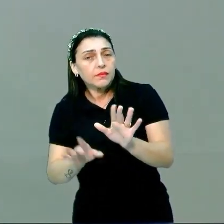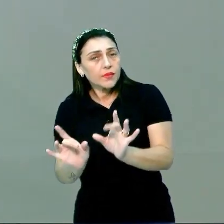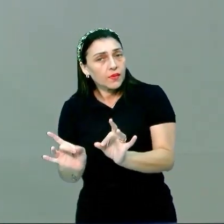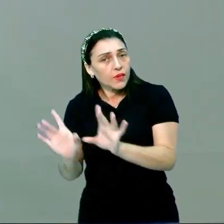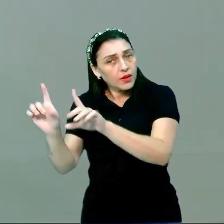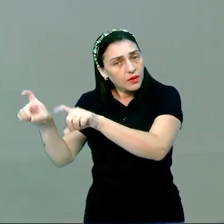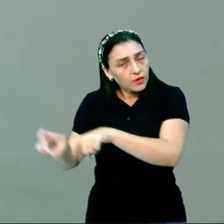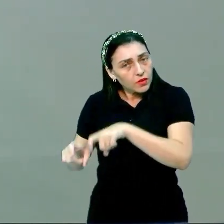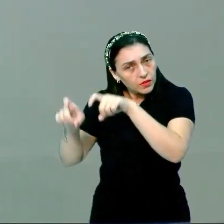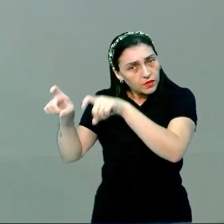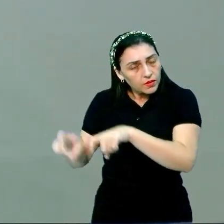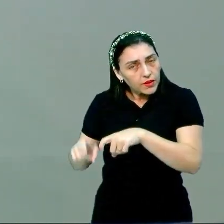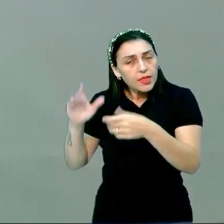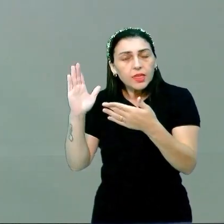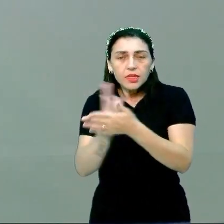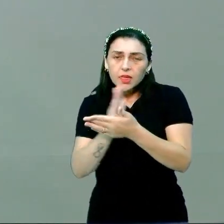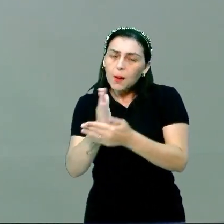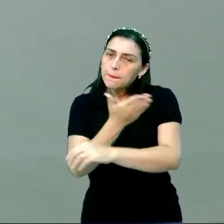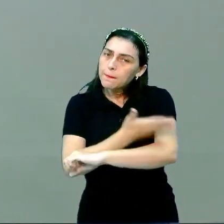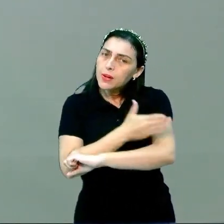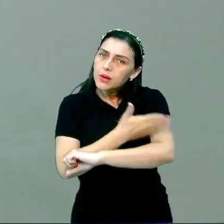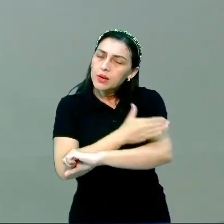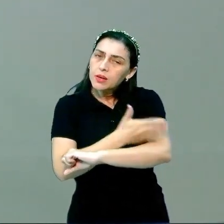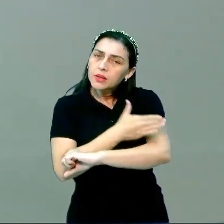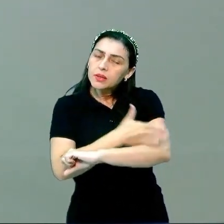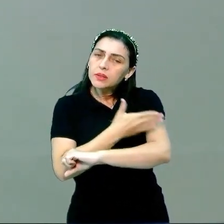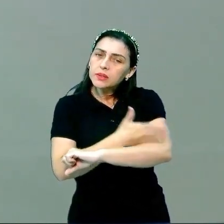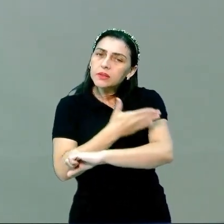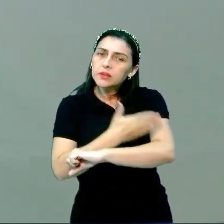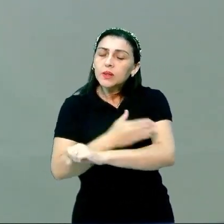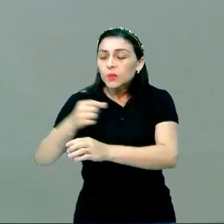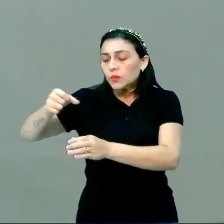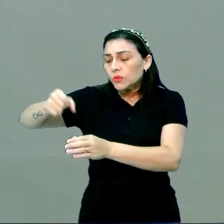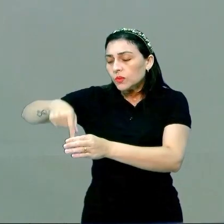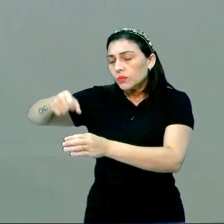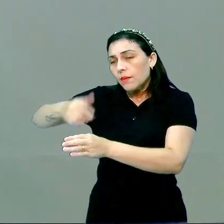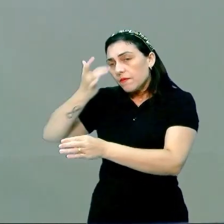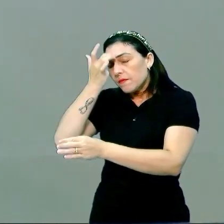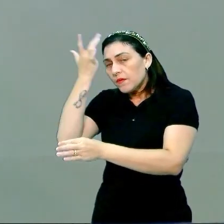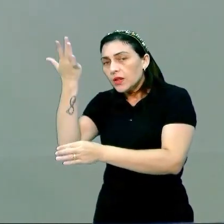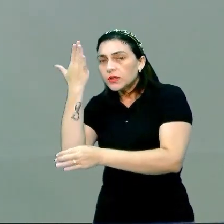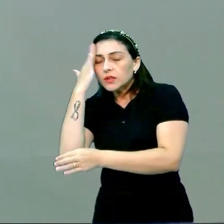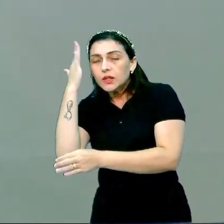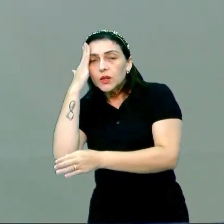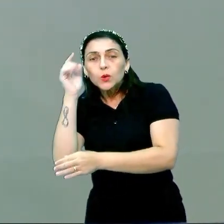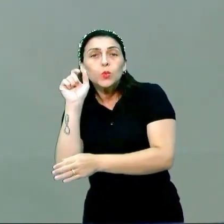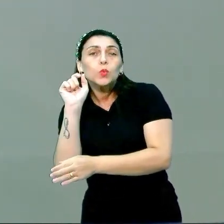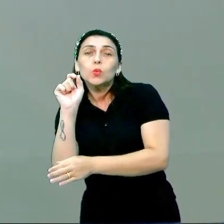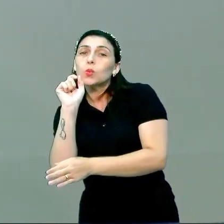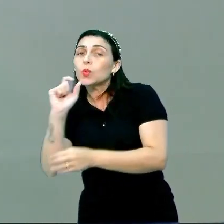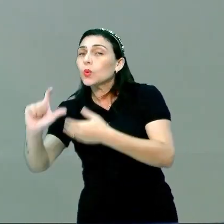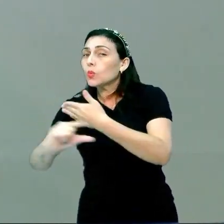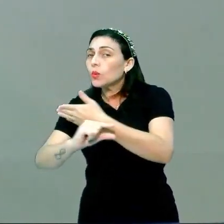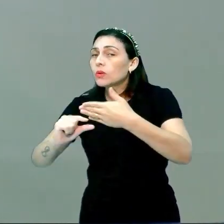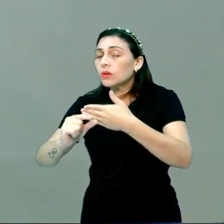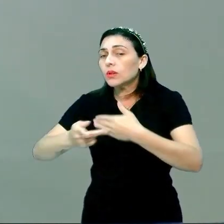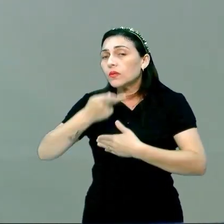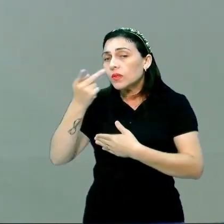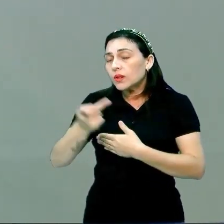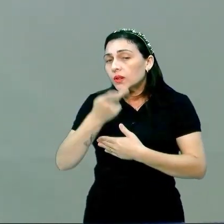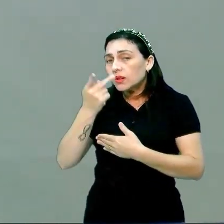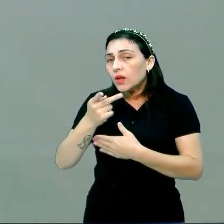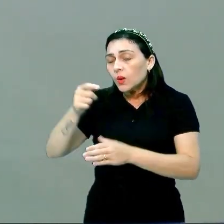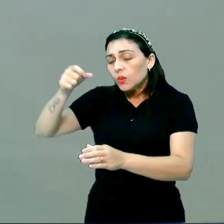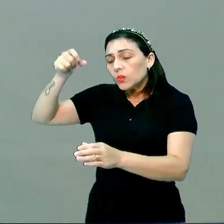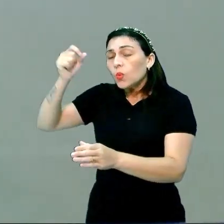da zona rural ou tem alguma prática aí, né, nos plantios, é mais fácil, né, entender do que o autor está falando. Quando ele